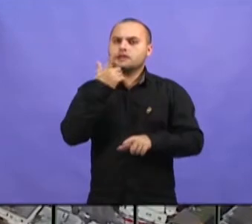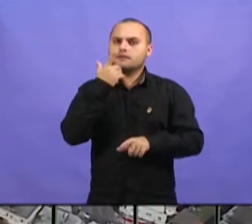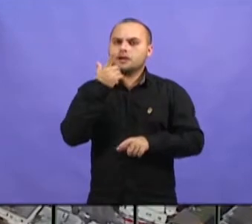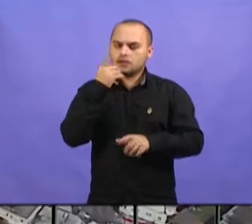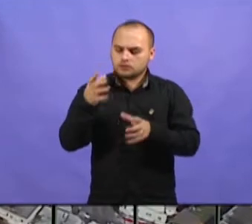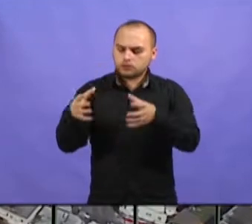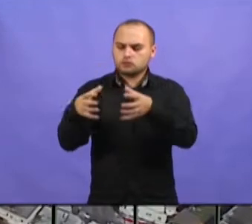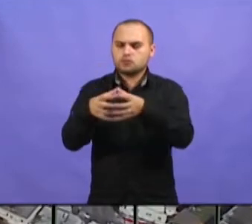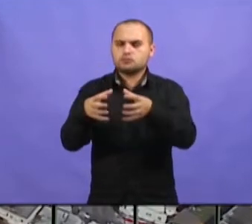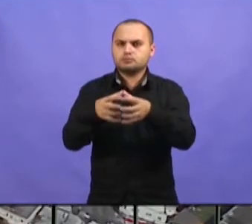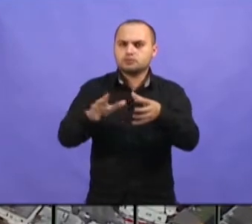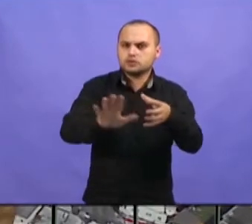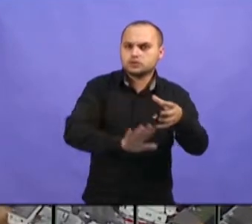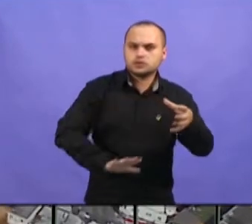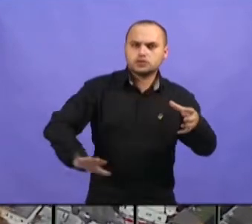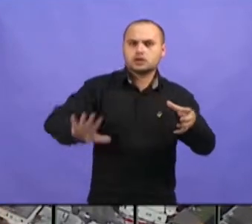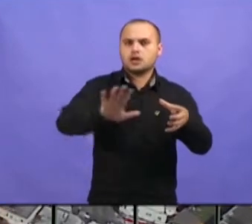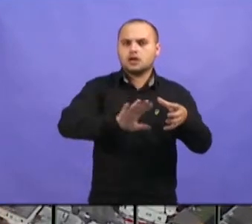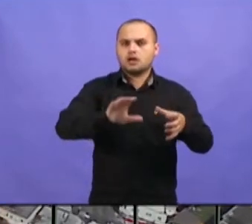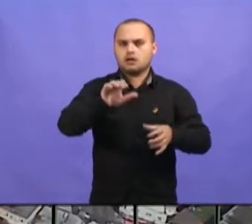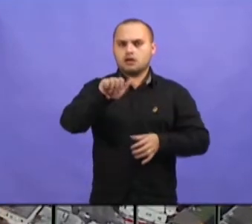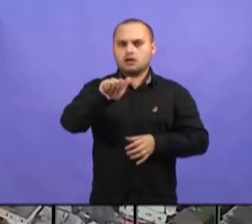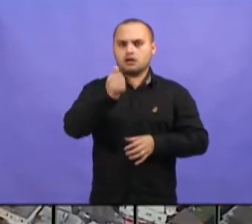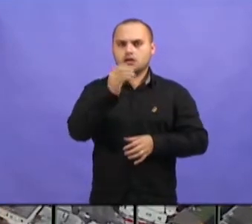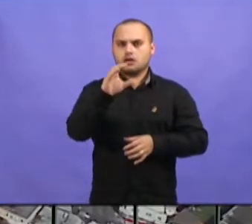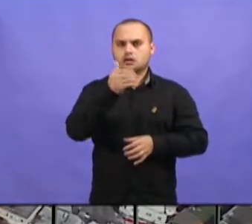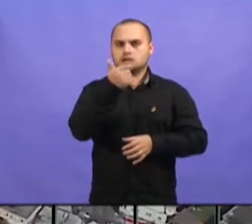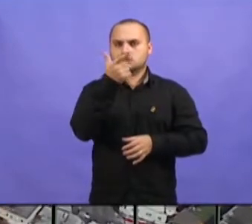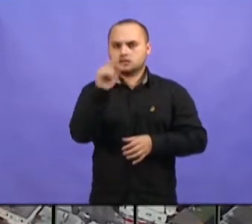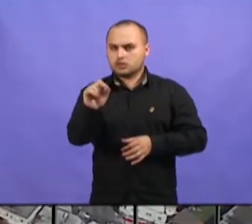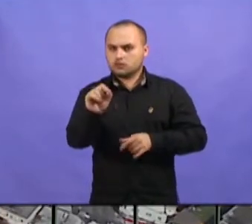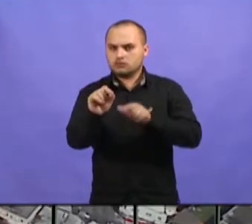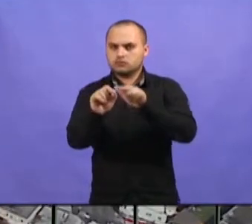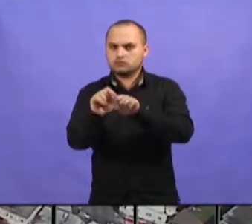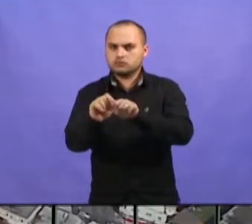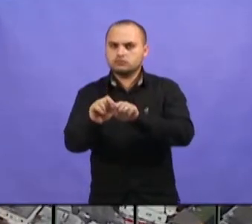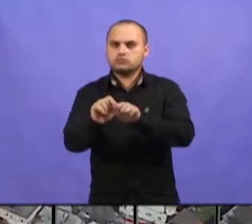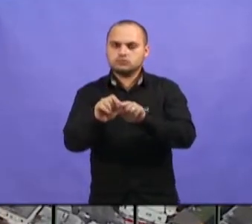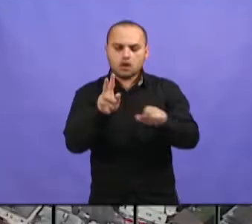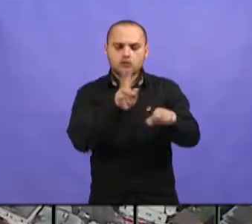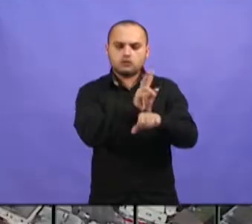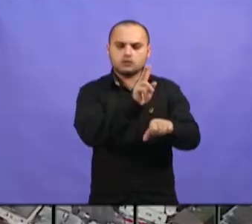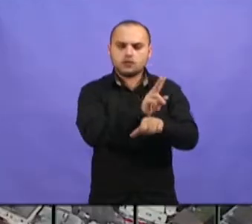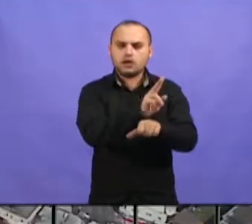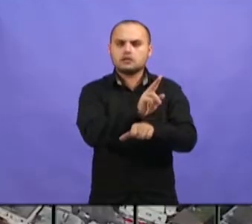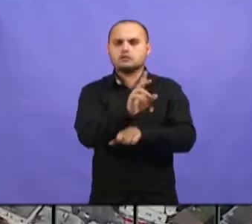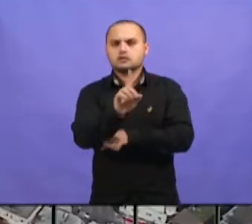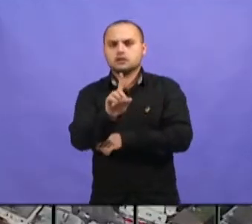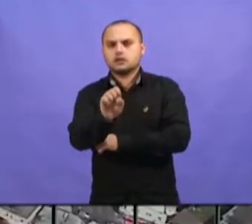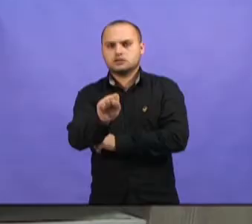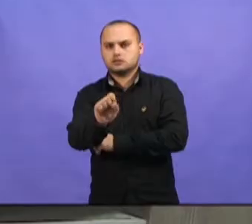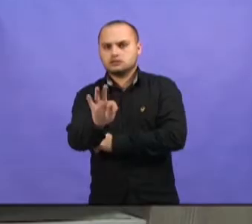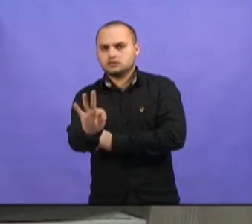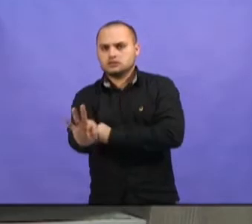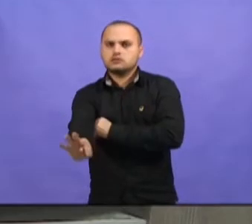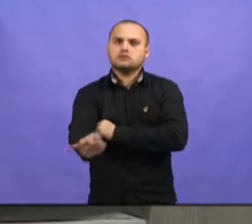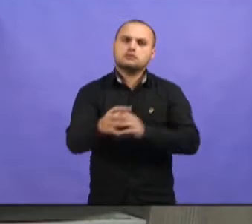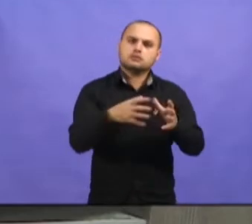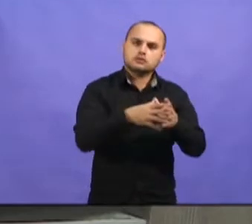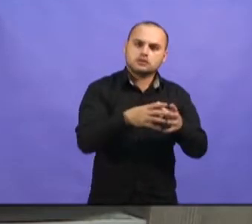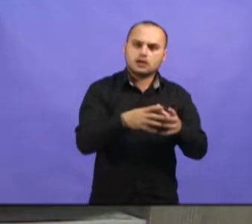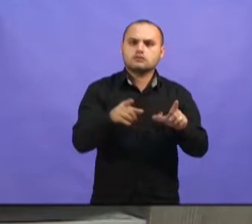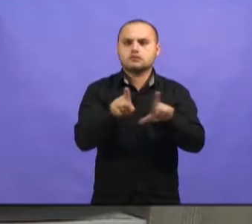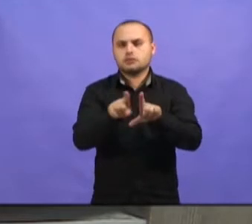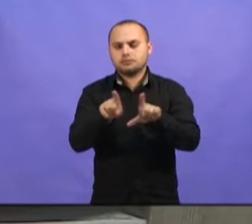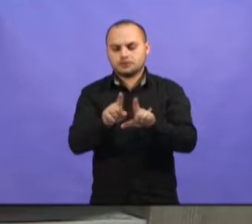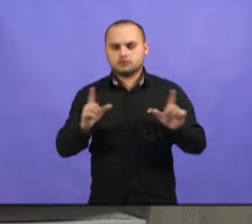um grupo assim de ações, prevenções de acidentes, prevenções de doenças sexualmente transmissíveis e também a questão